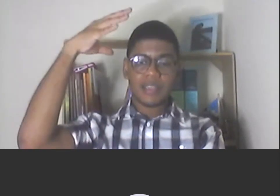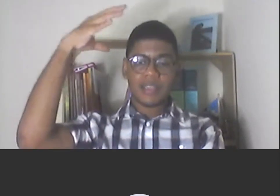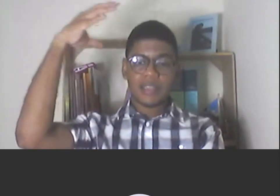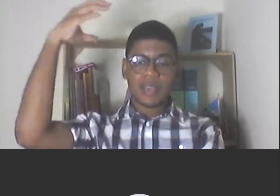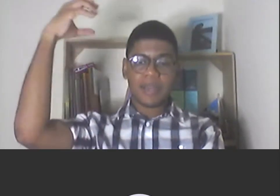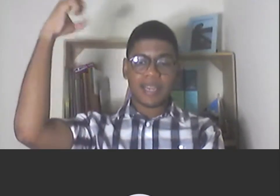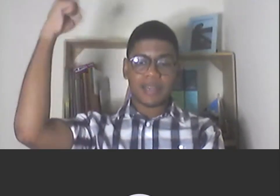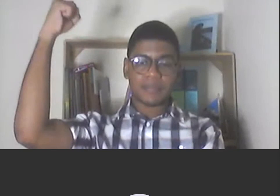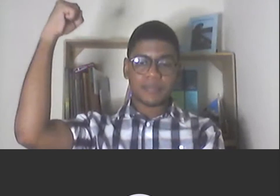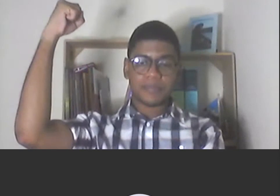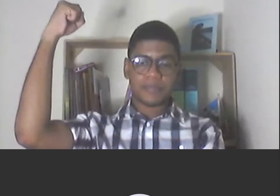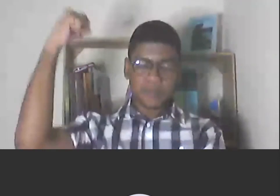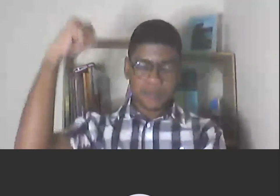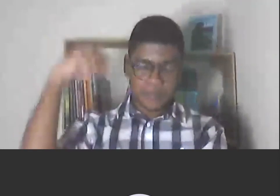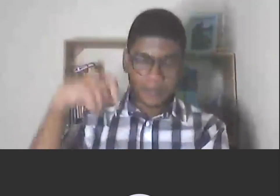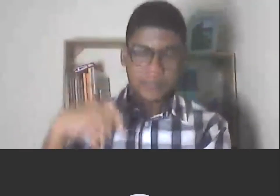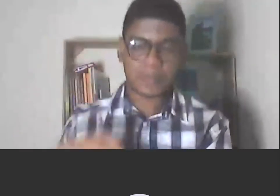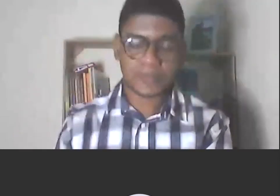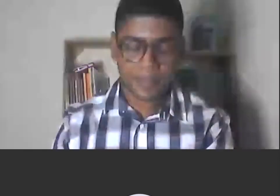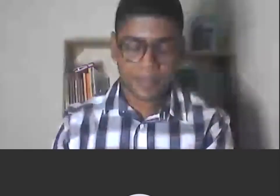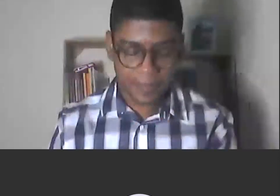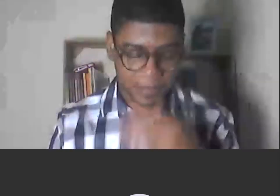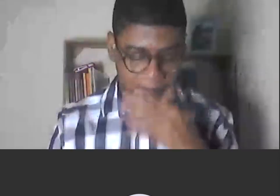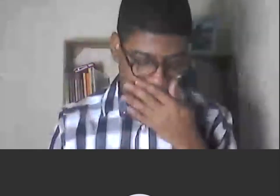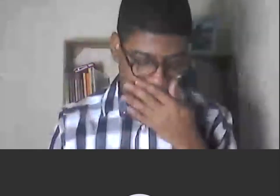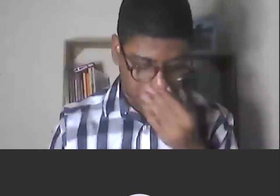Acender e apagar.